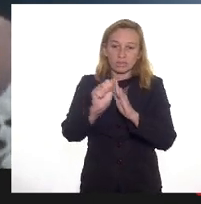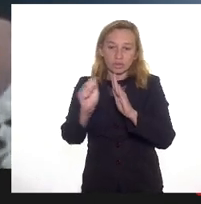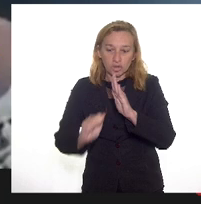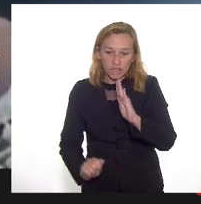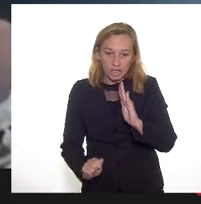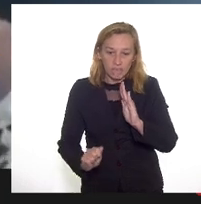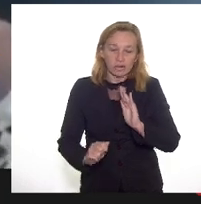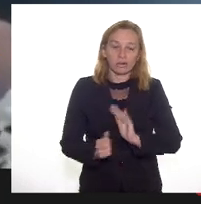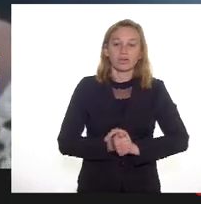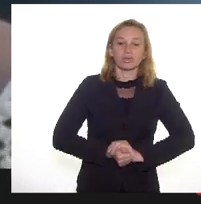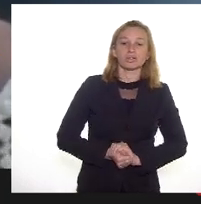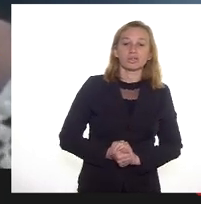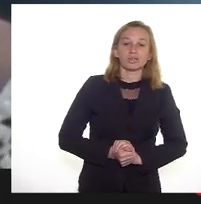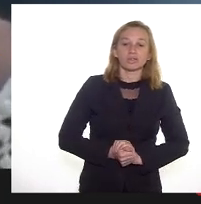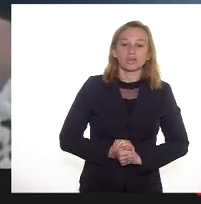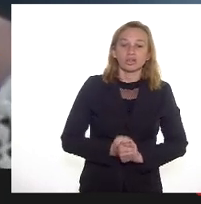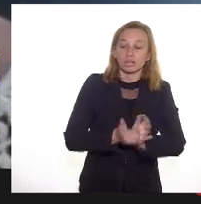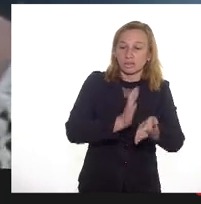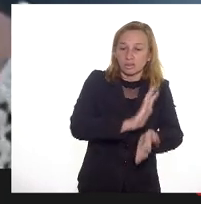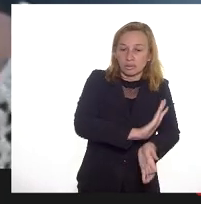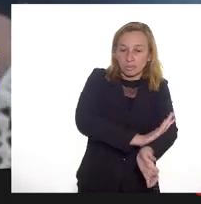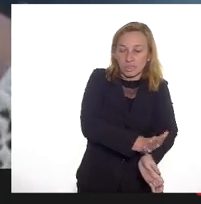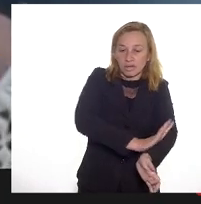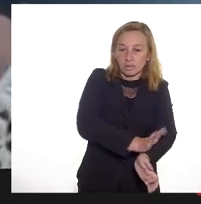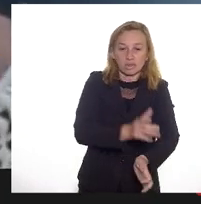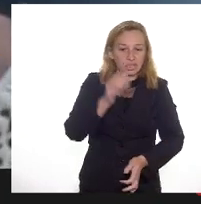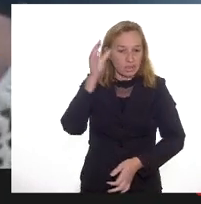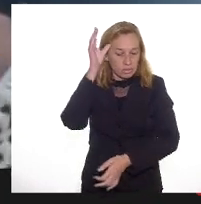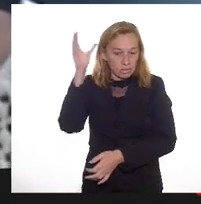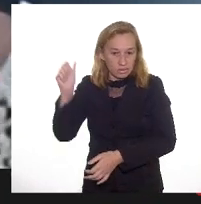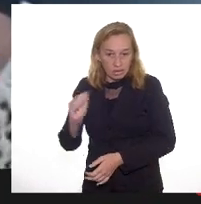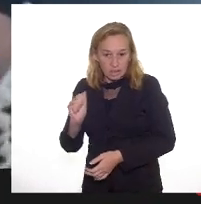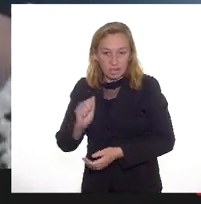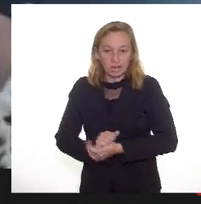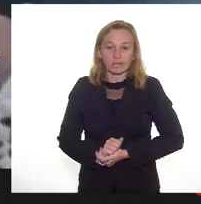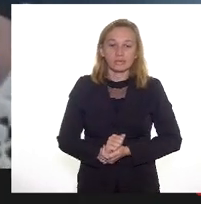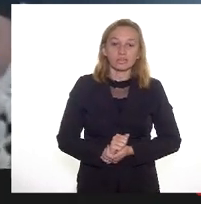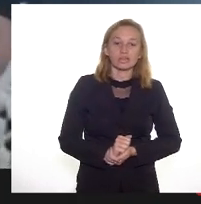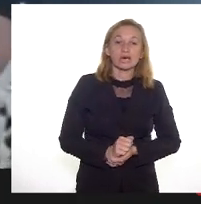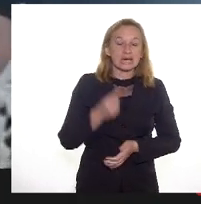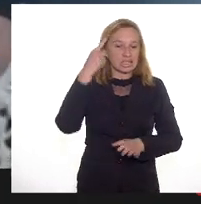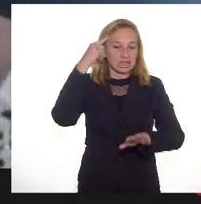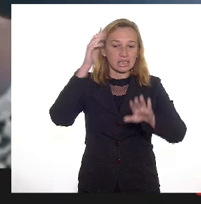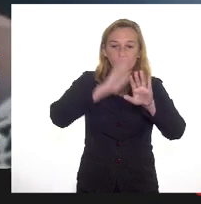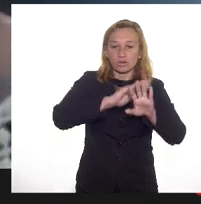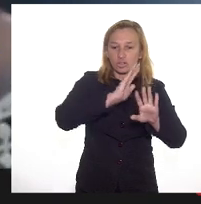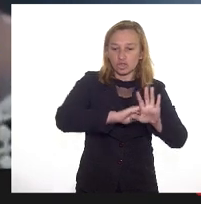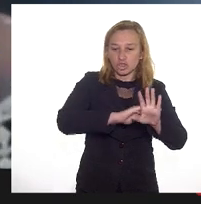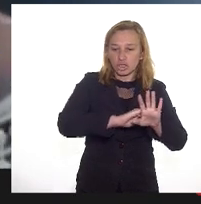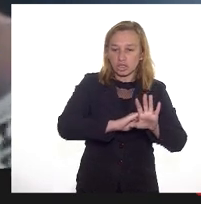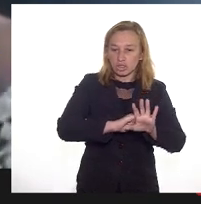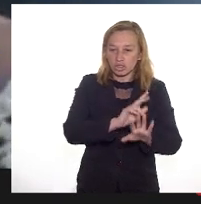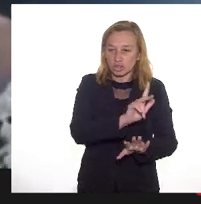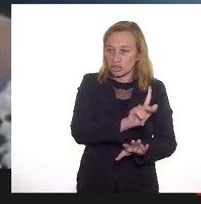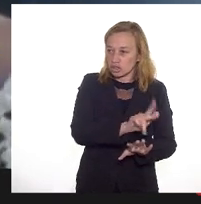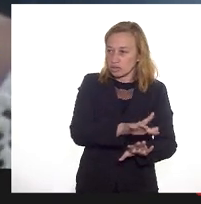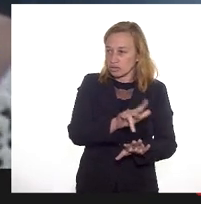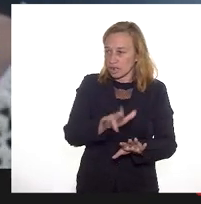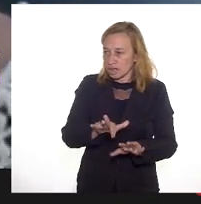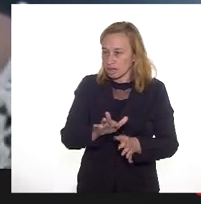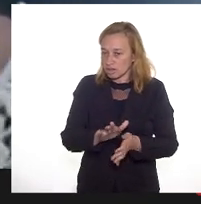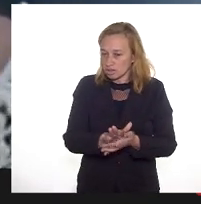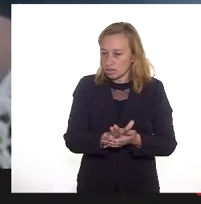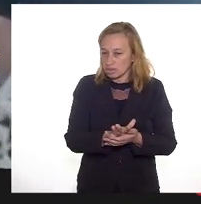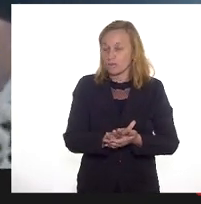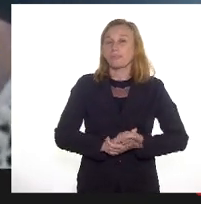elas são uma forma de extremismo religioso orientadas por ideologias supremacistas que